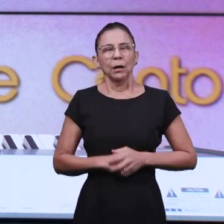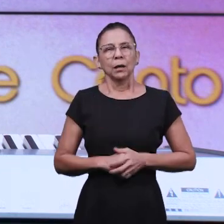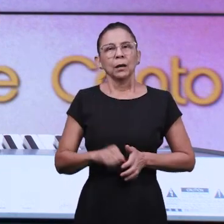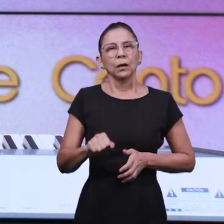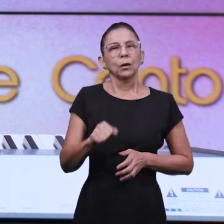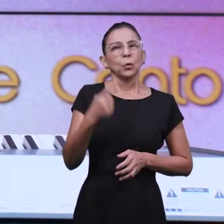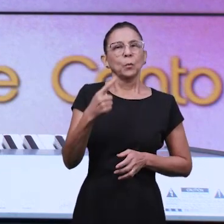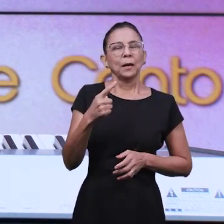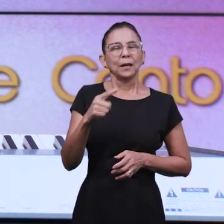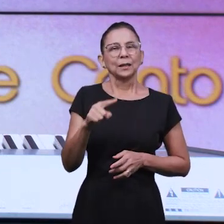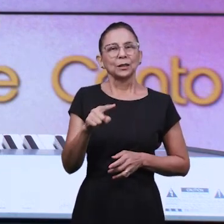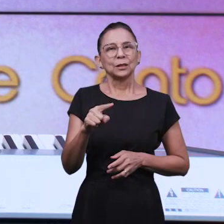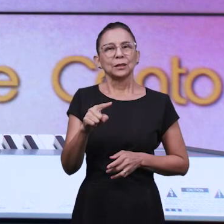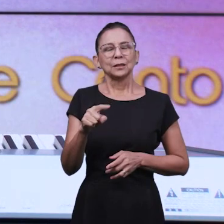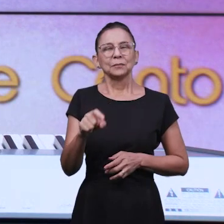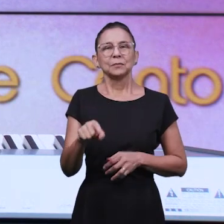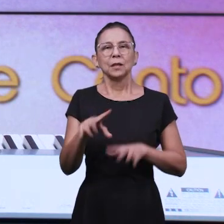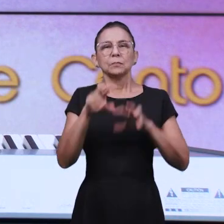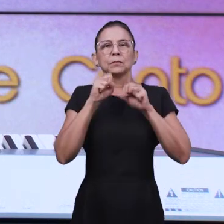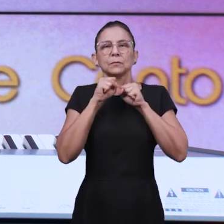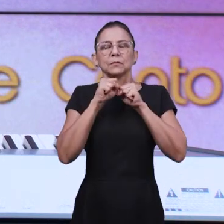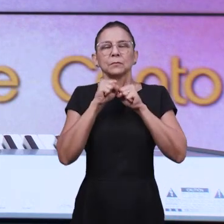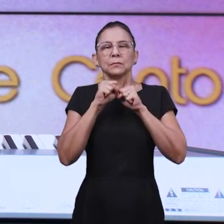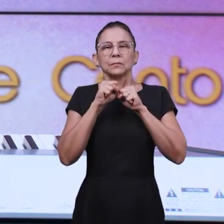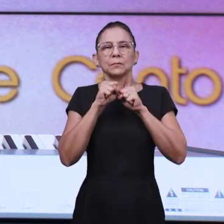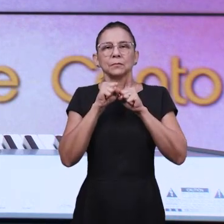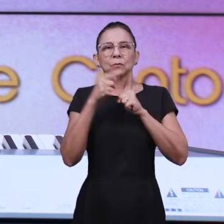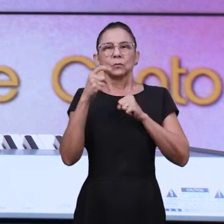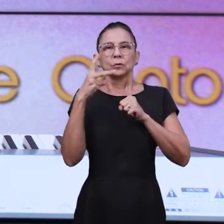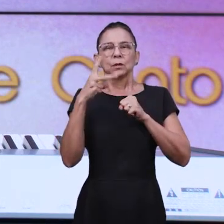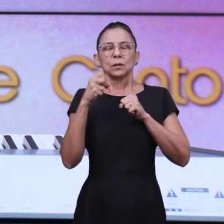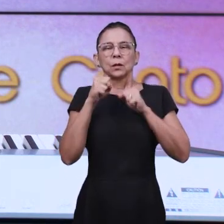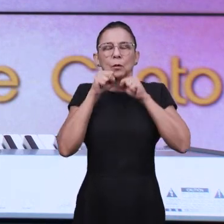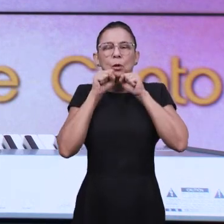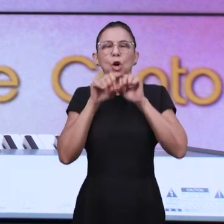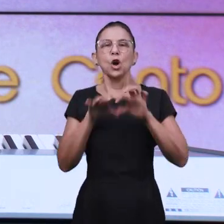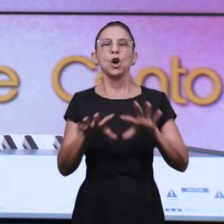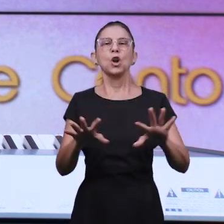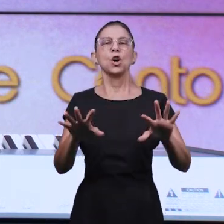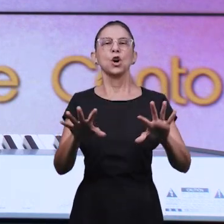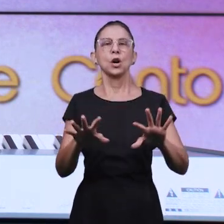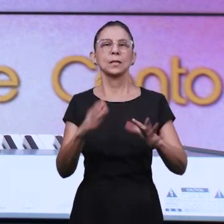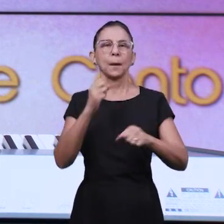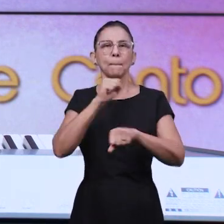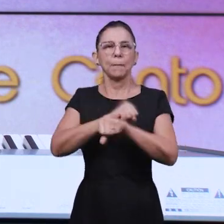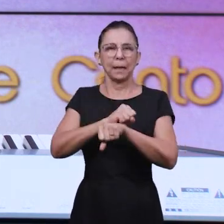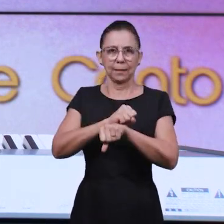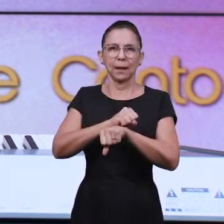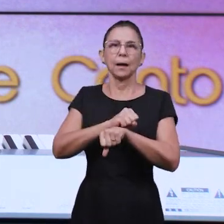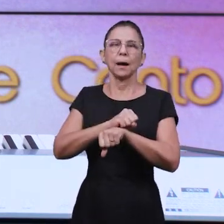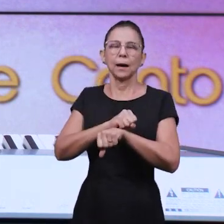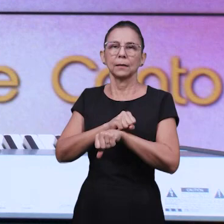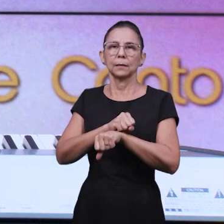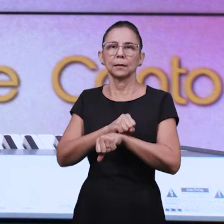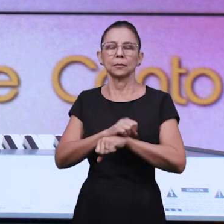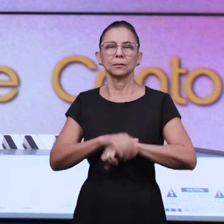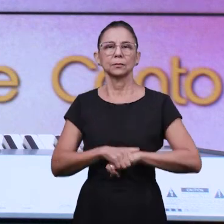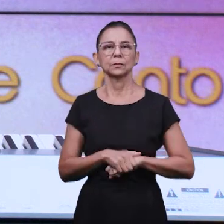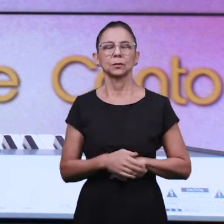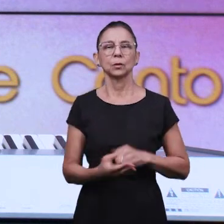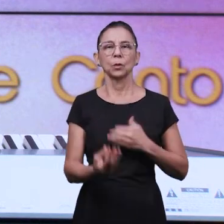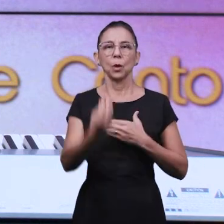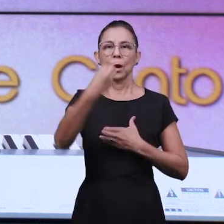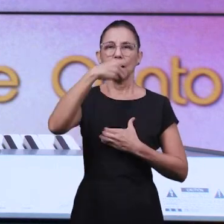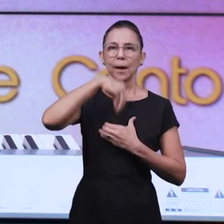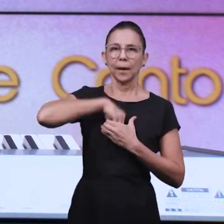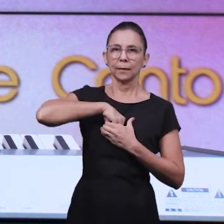1, 2, soltou 1, 2. Essa trava que você faz, tanto na ins quanto na ex,